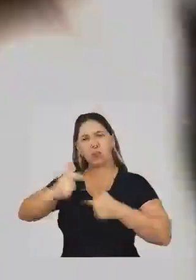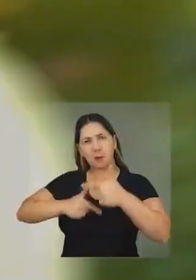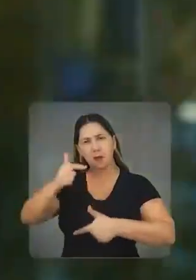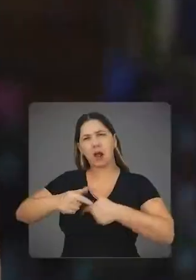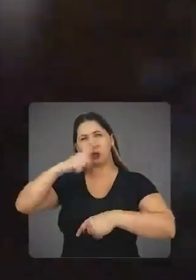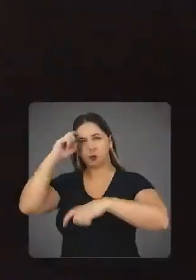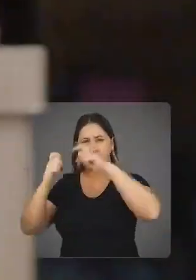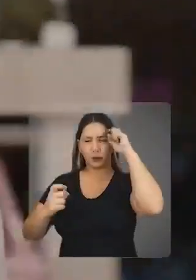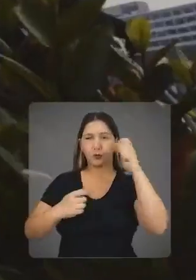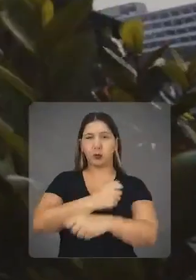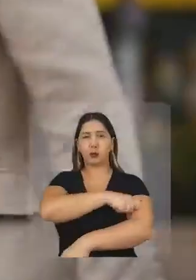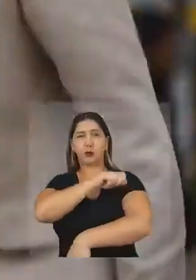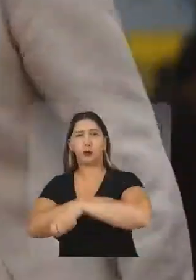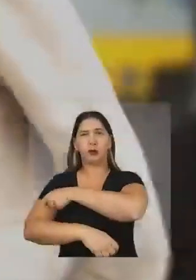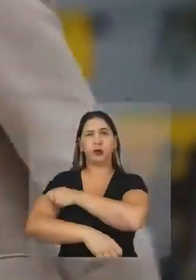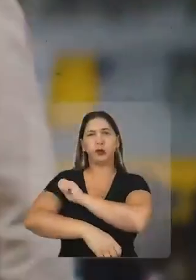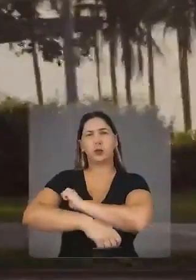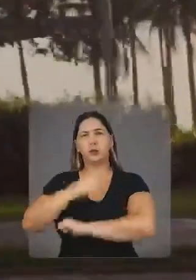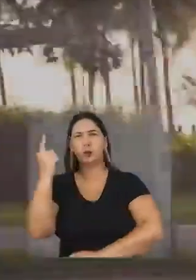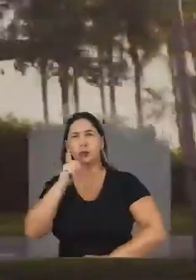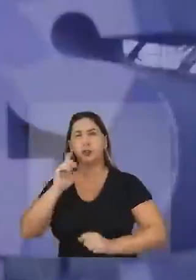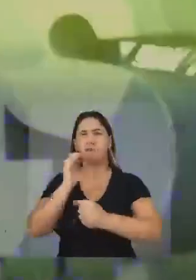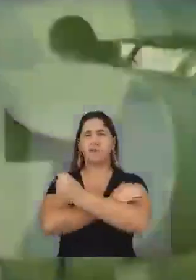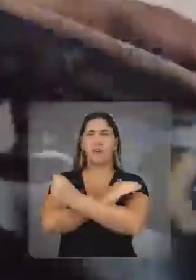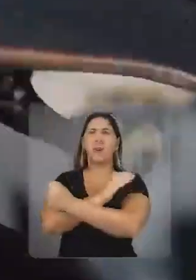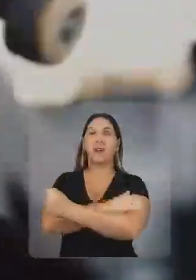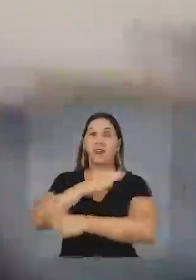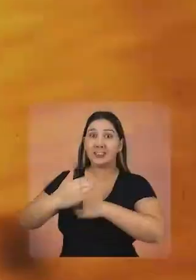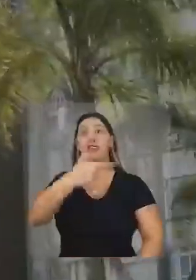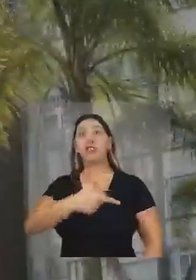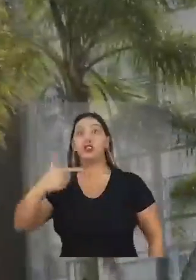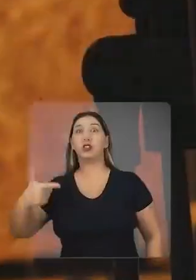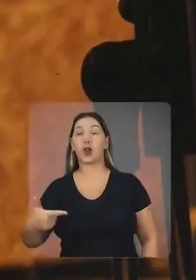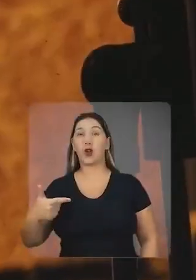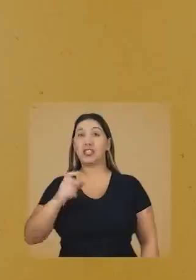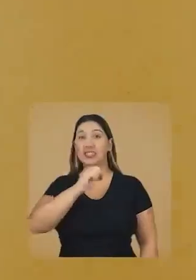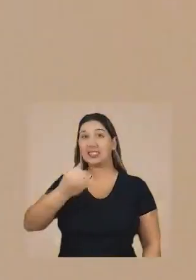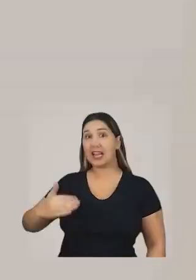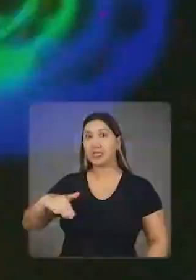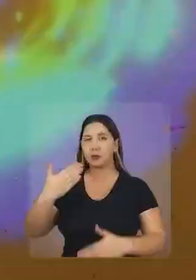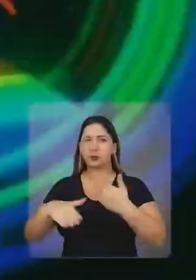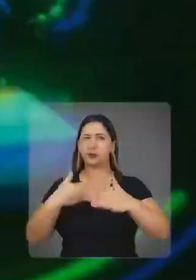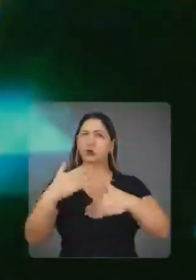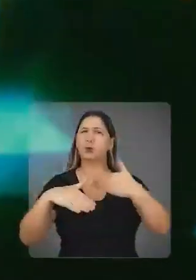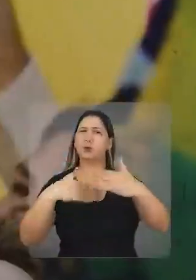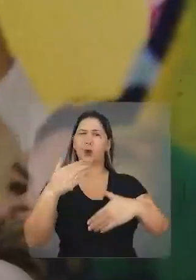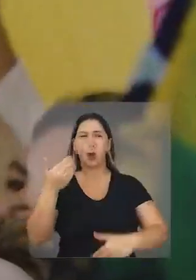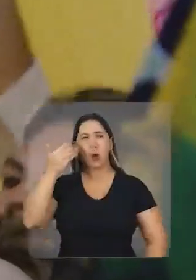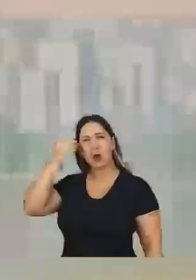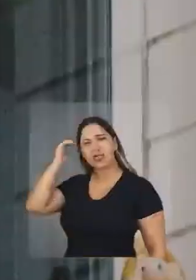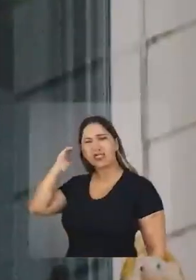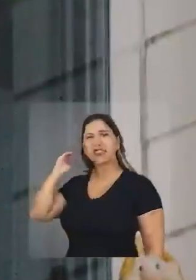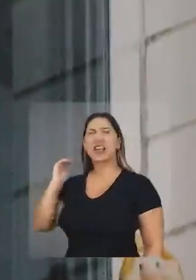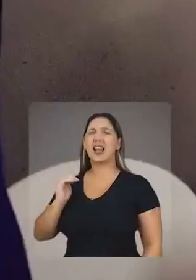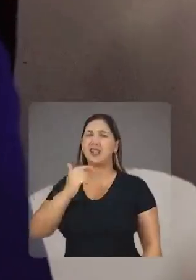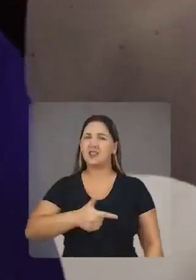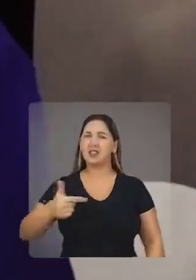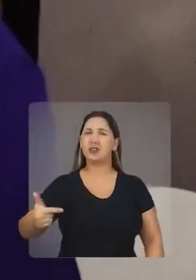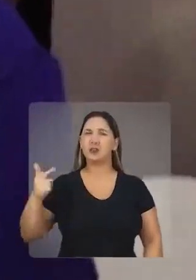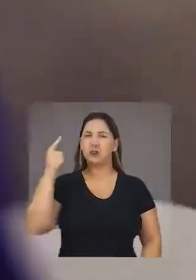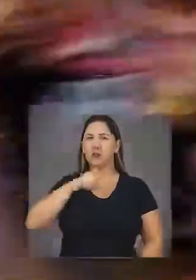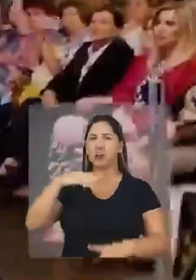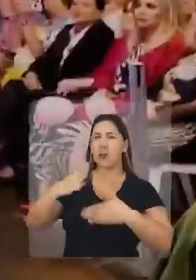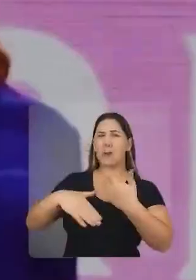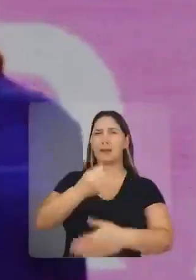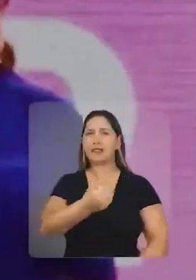faz acontecer. Com vontade e muita força, agora Santos vai crescer. Santos prosperar, 22 Rosana vale, toda Santos vai brilhar.